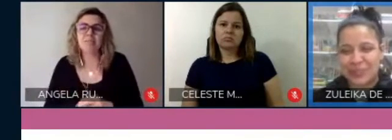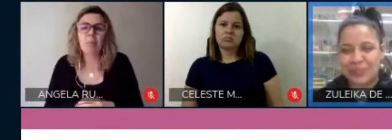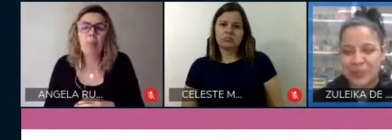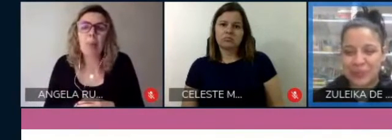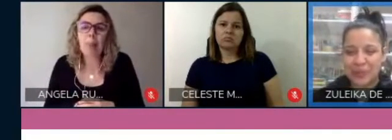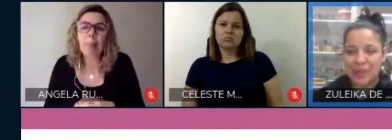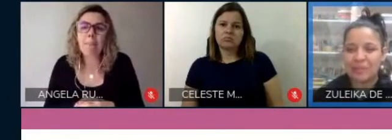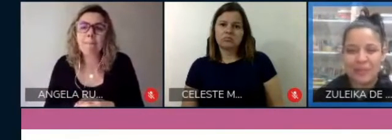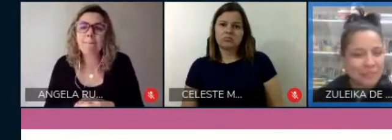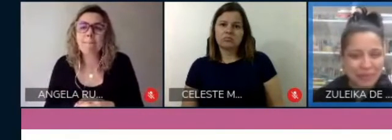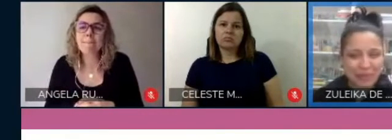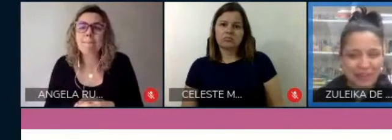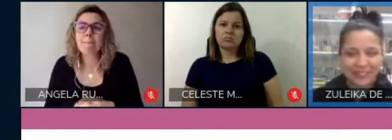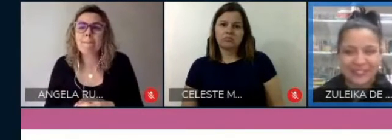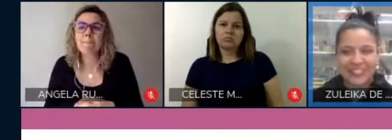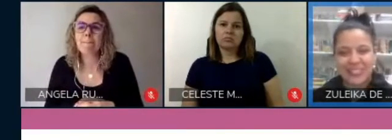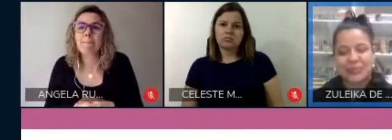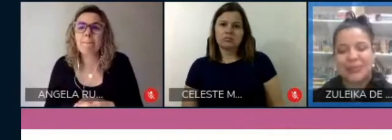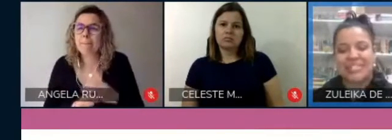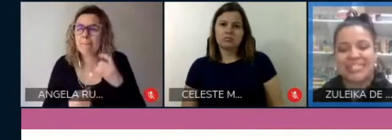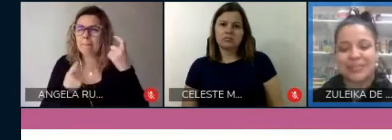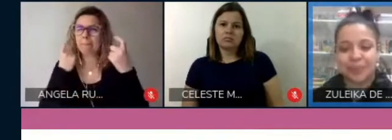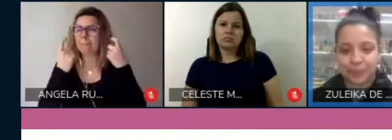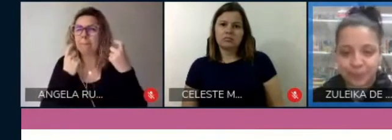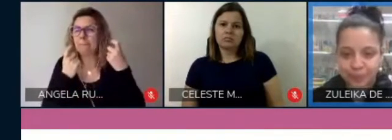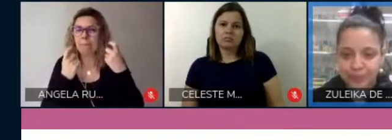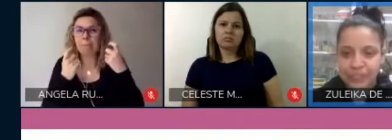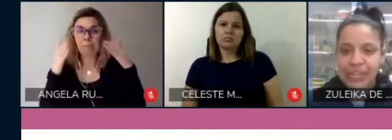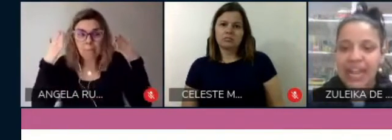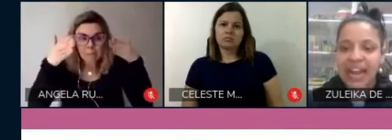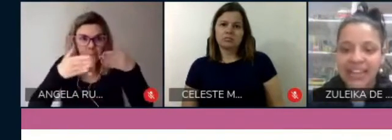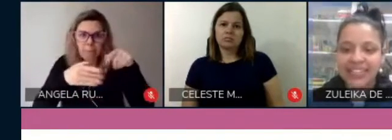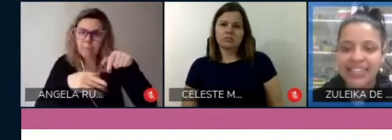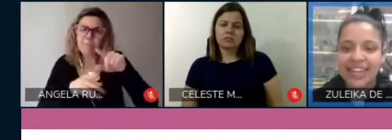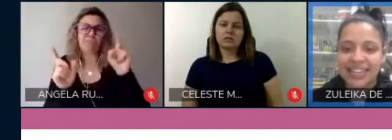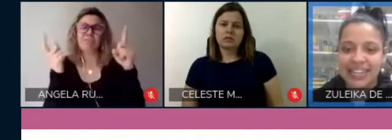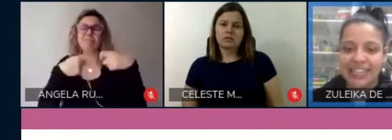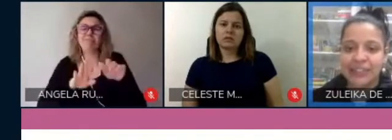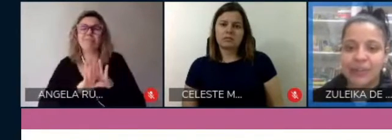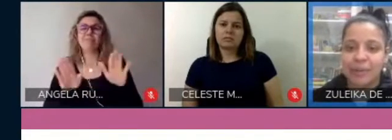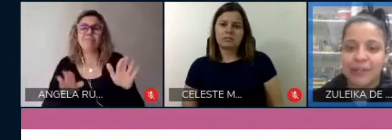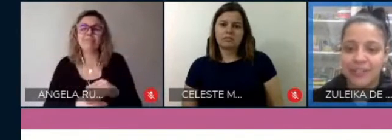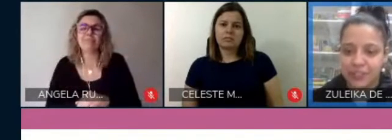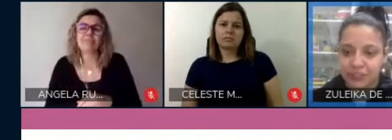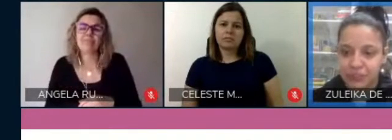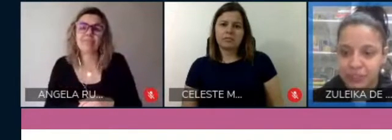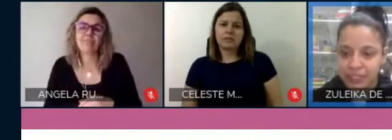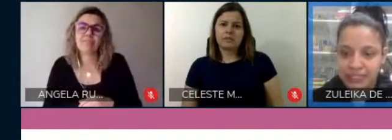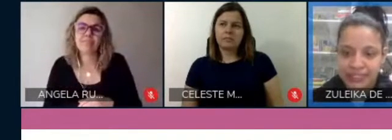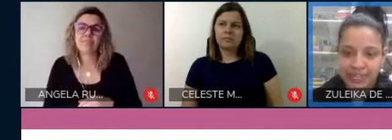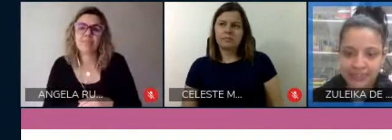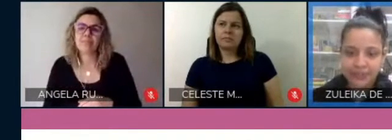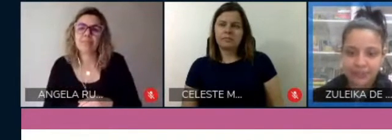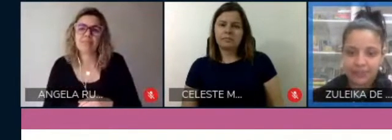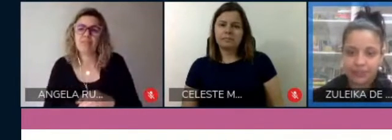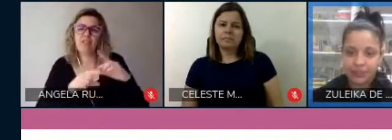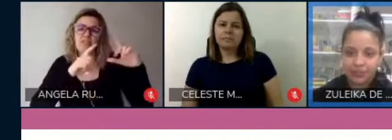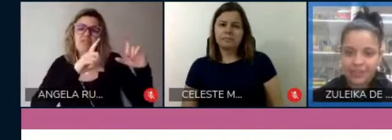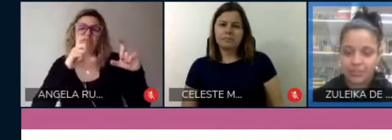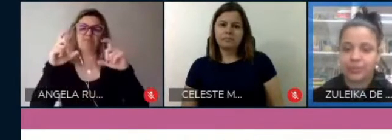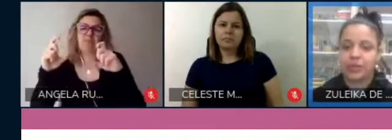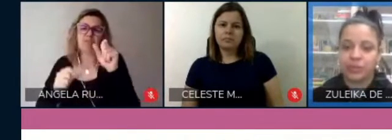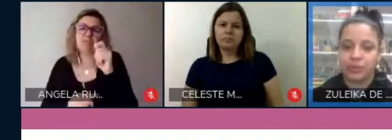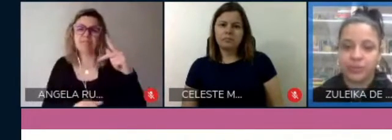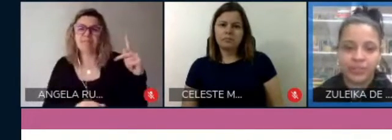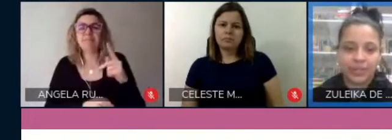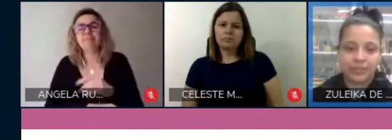Então eu posso me preocupar com outras coisas. Aqui é a carinha do aplicativo, tá?